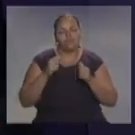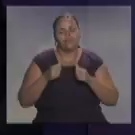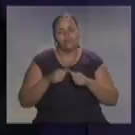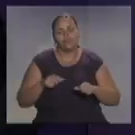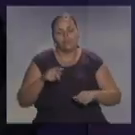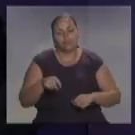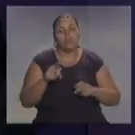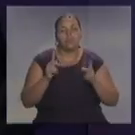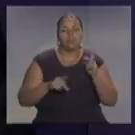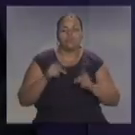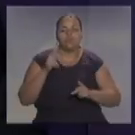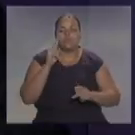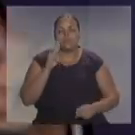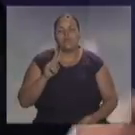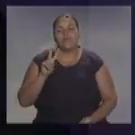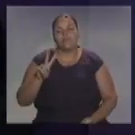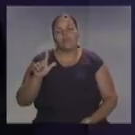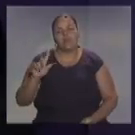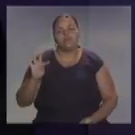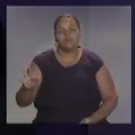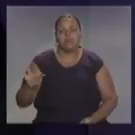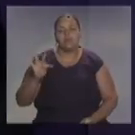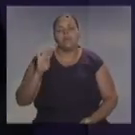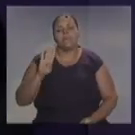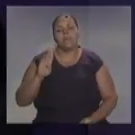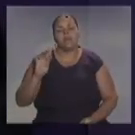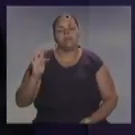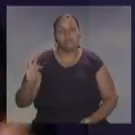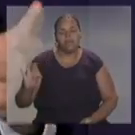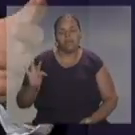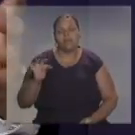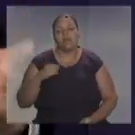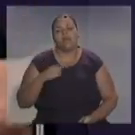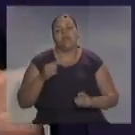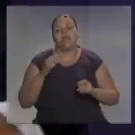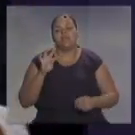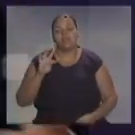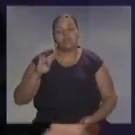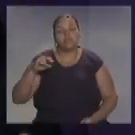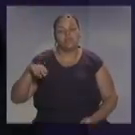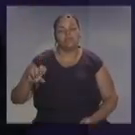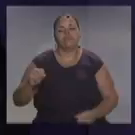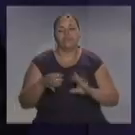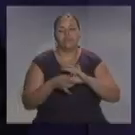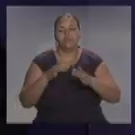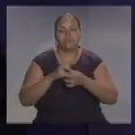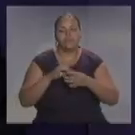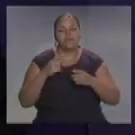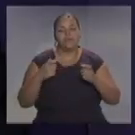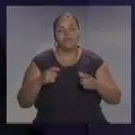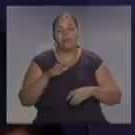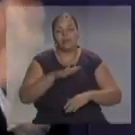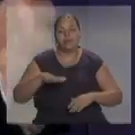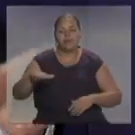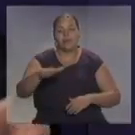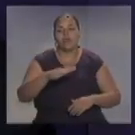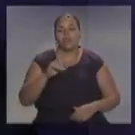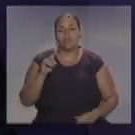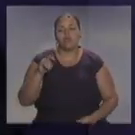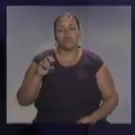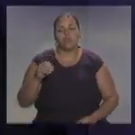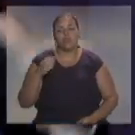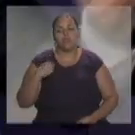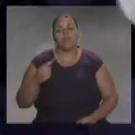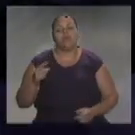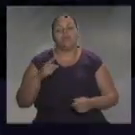como o VLT, né? Os BRTs, tem a Transolímpica, é uma área que era esquecida ali por parte da prefeitura, a área de